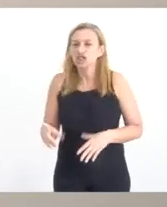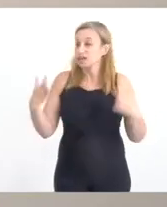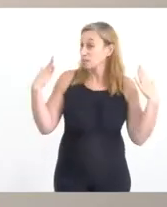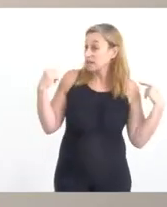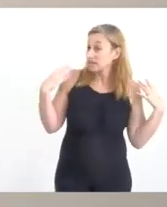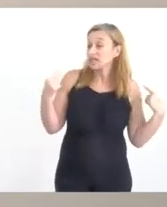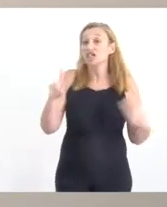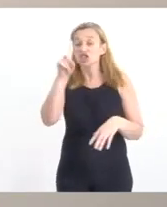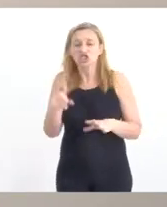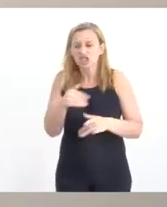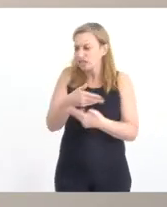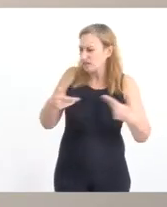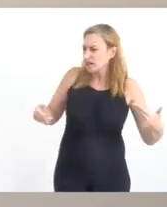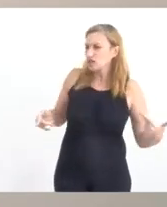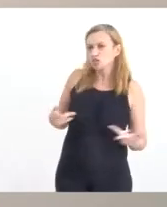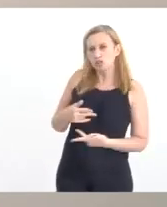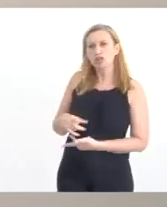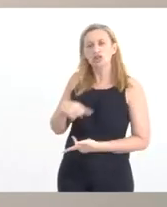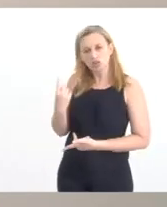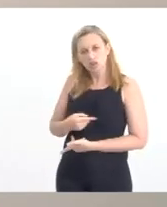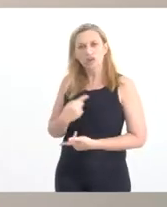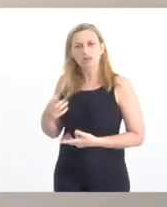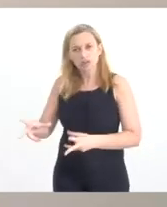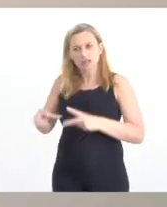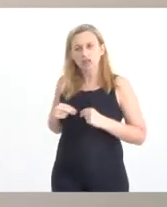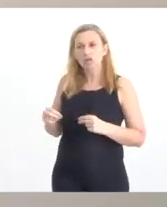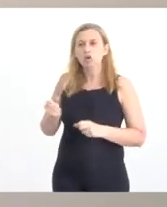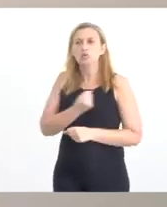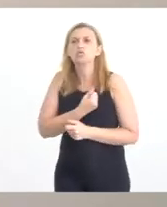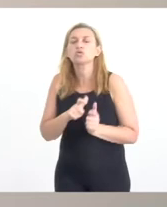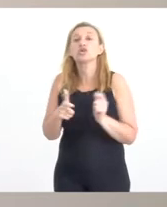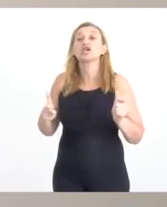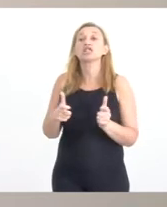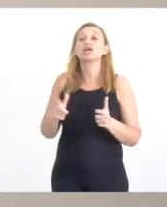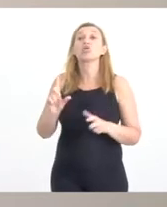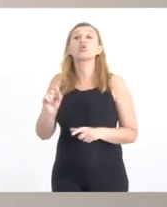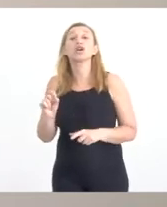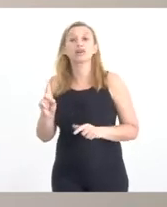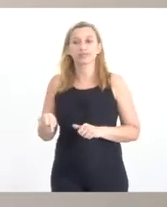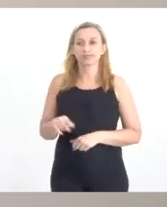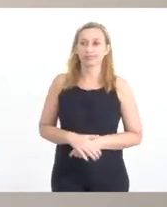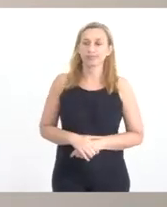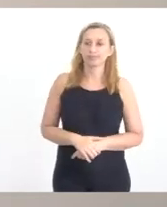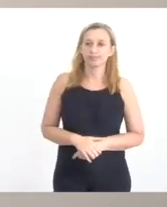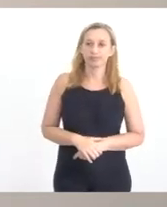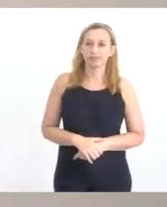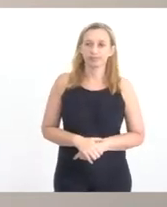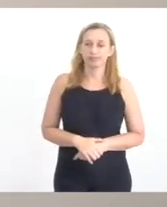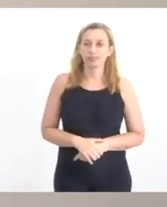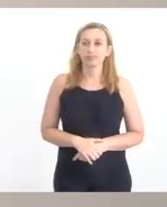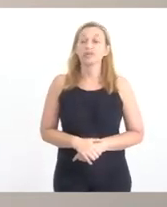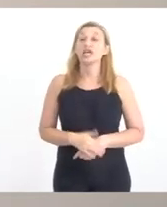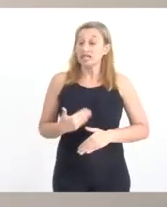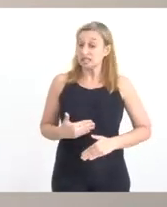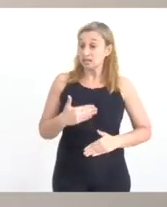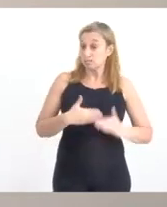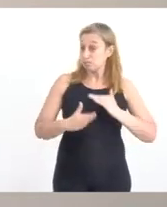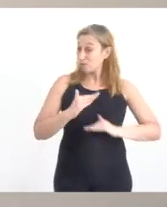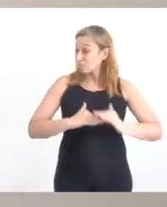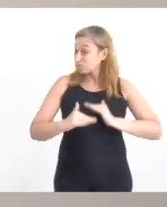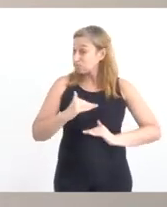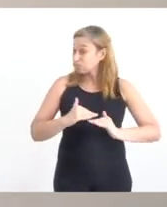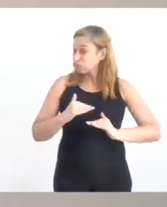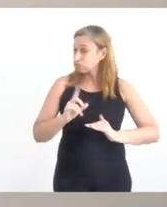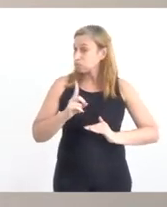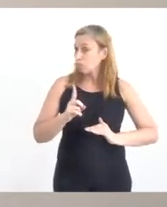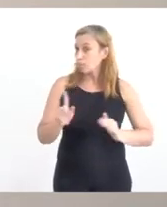ao lazer quando se tem direito a tanta coisa que nosso povo merece o que que vai aumentar a militarização e esse processo militarização